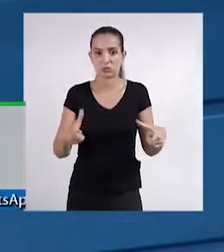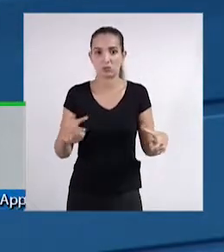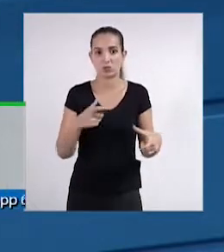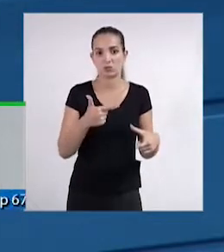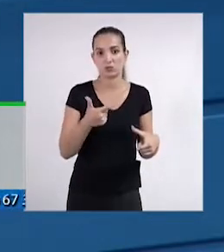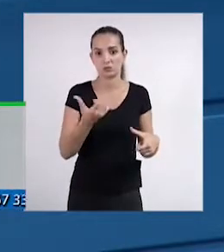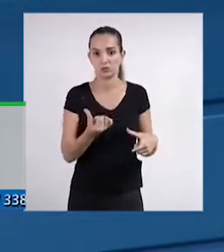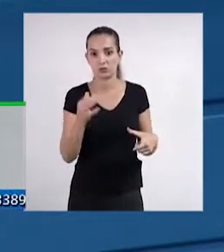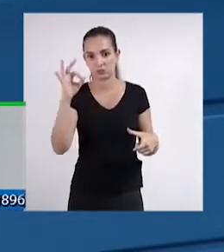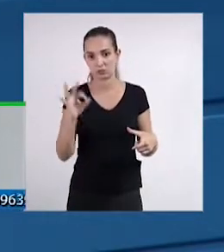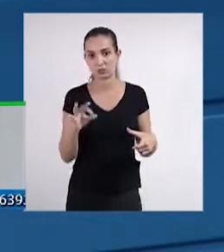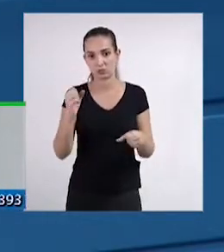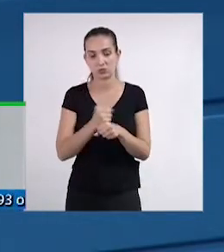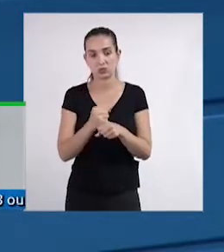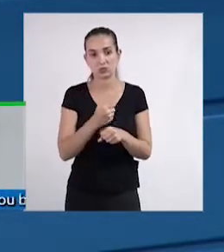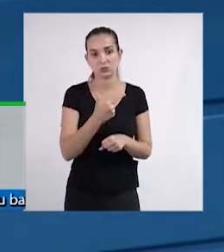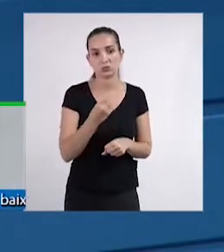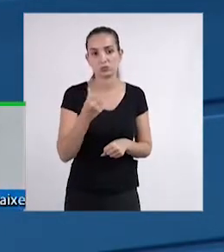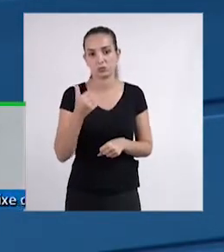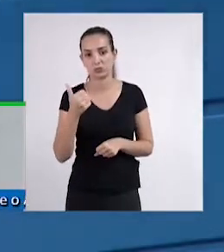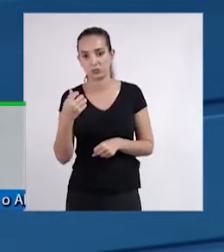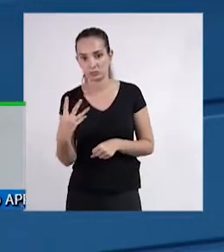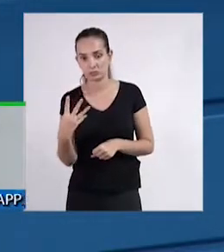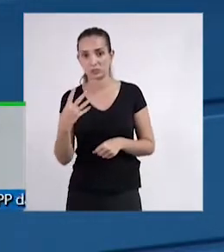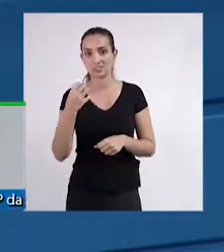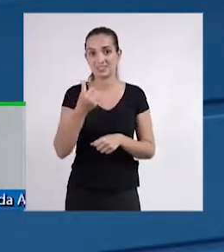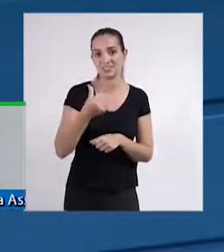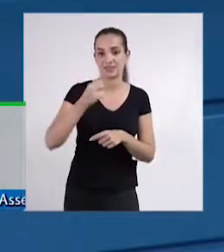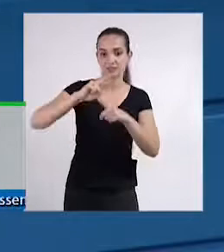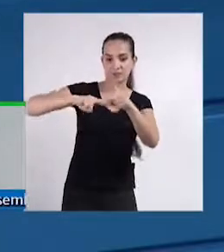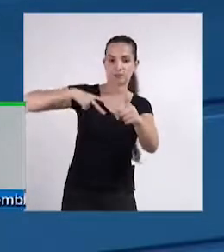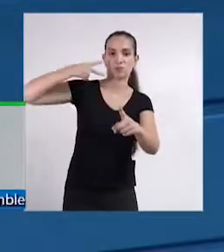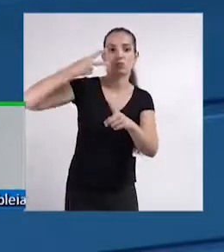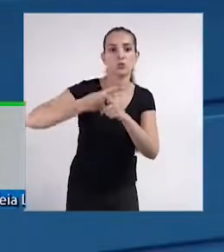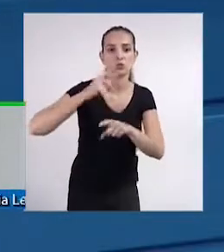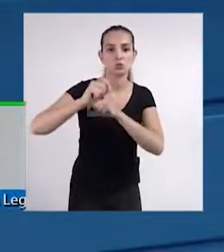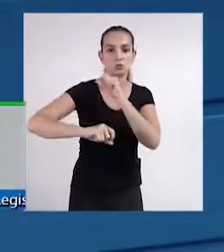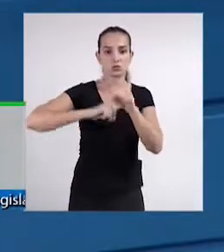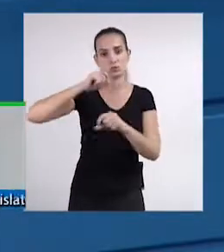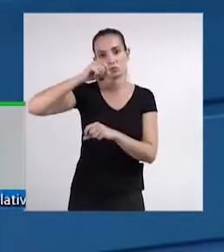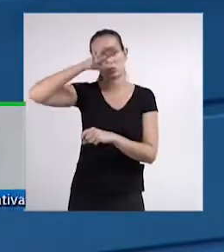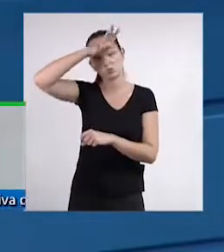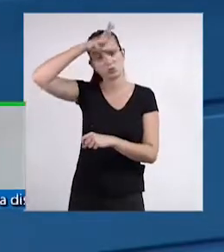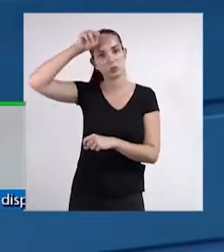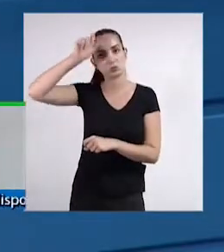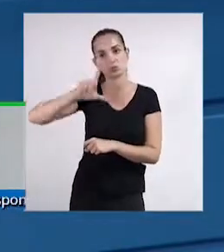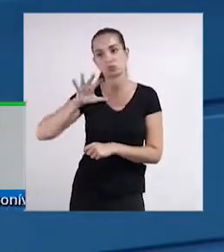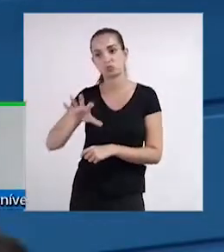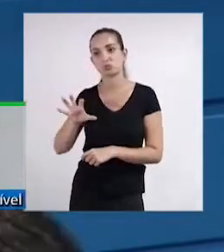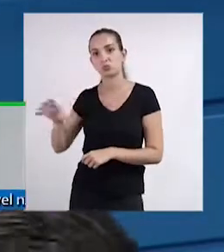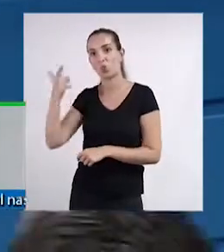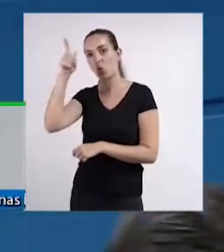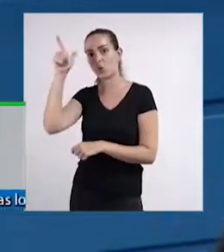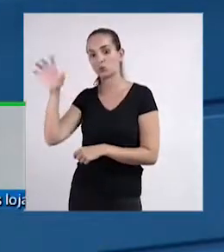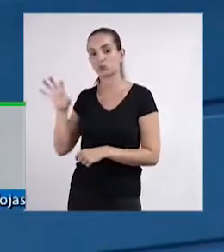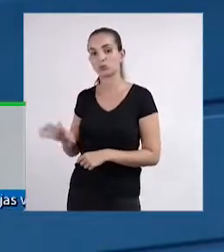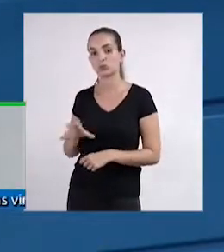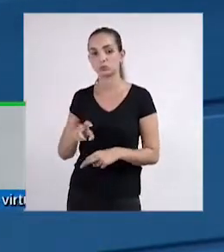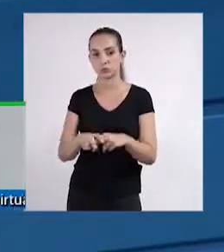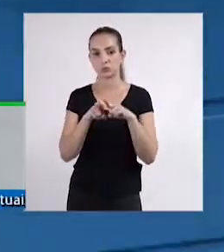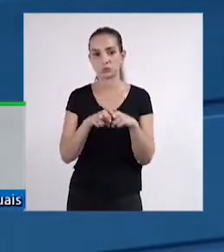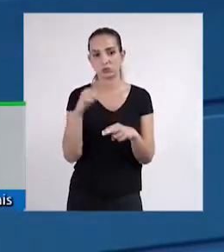desde 2014, 6 vezes mais que o incremento em Mato Grosso do Sul no mesmo período. Portanto, a agricultura